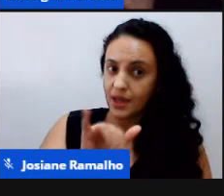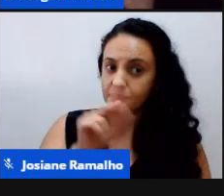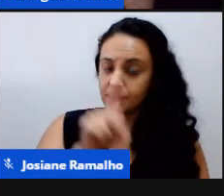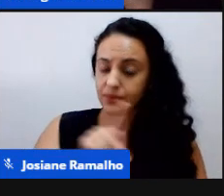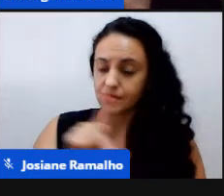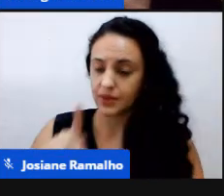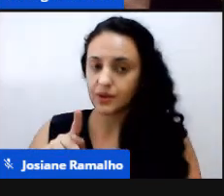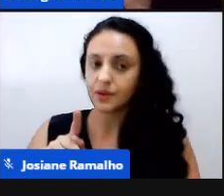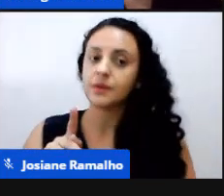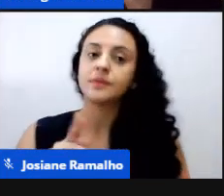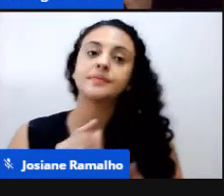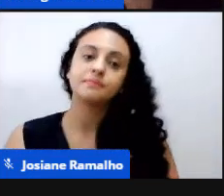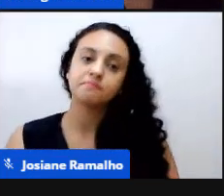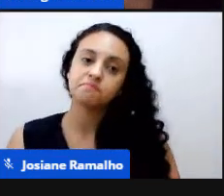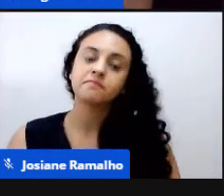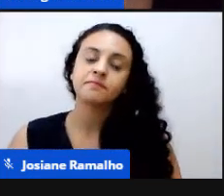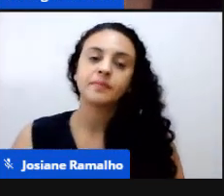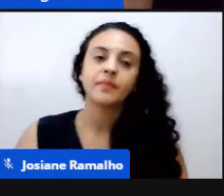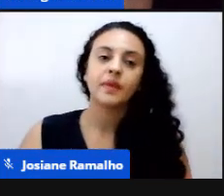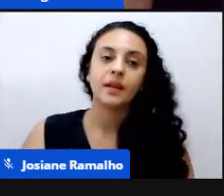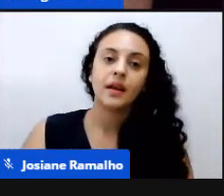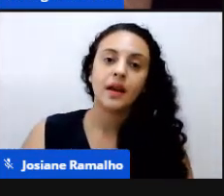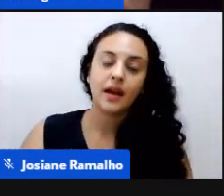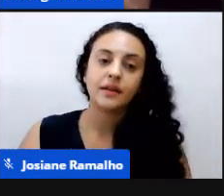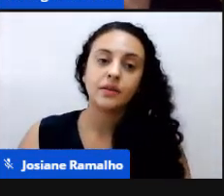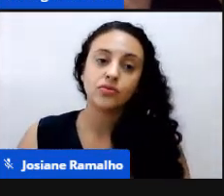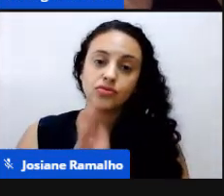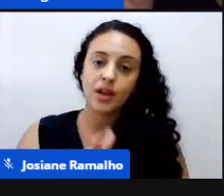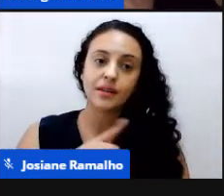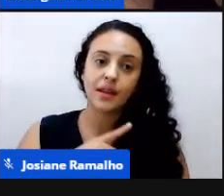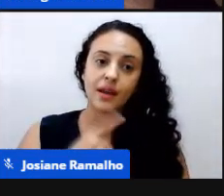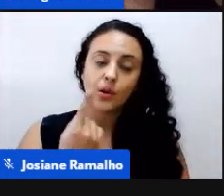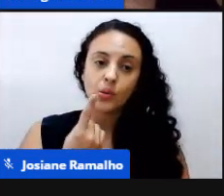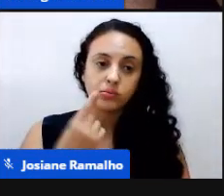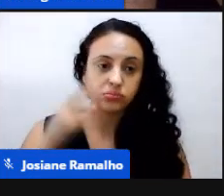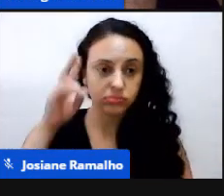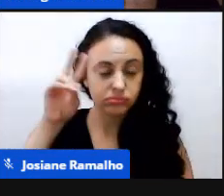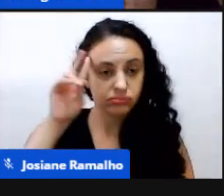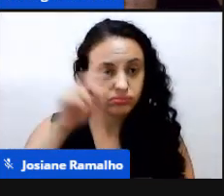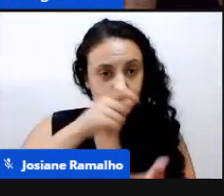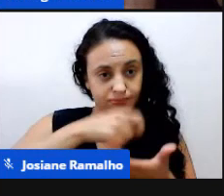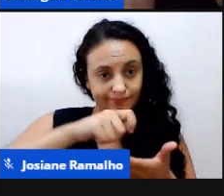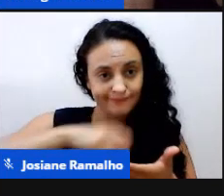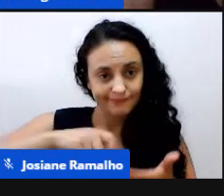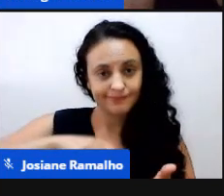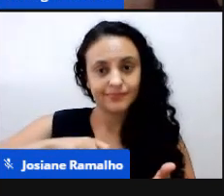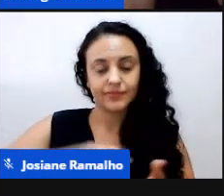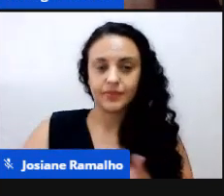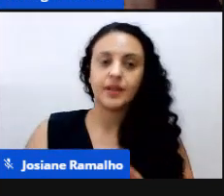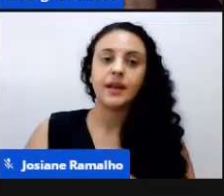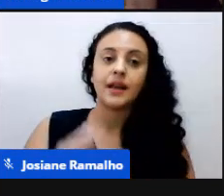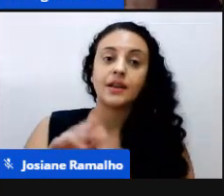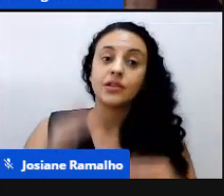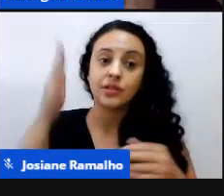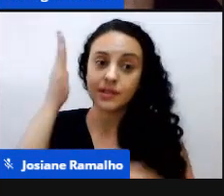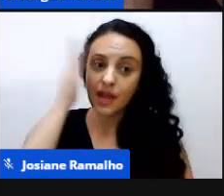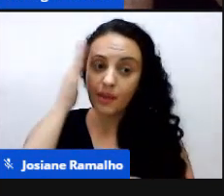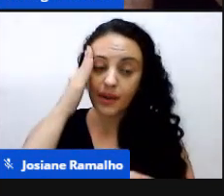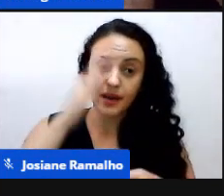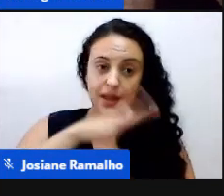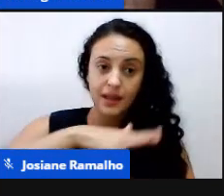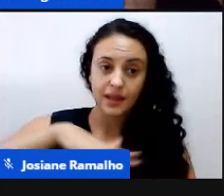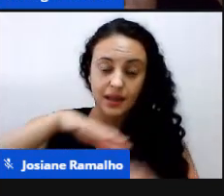educação física. Ó, você já tem um relato ali. A gente sabe que na educação infantil não tem nota, mas